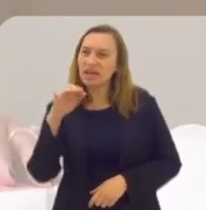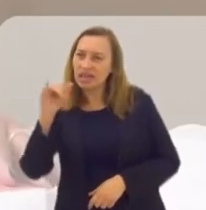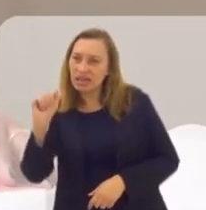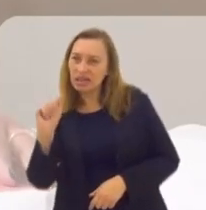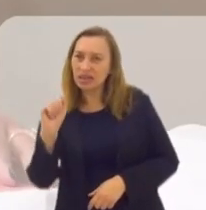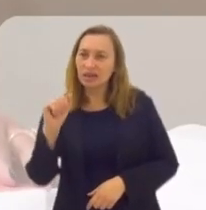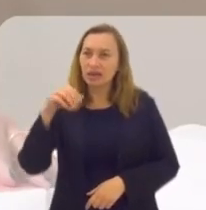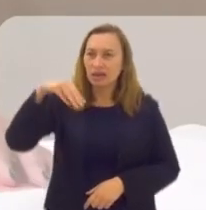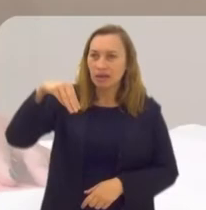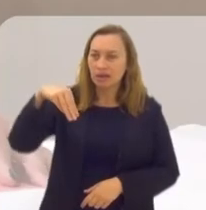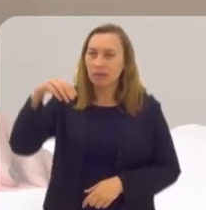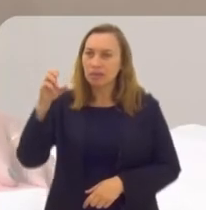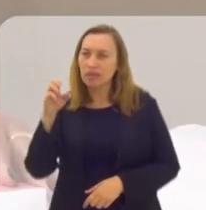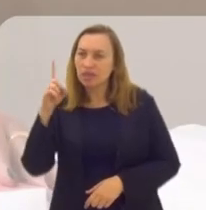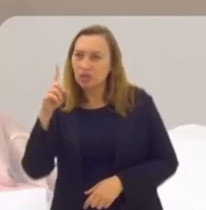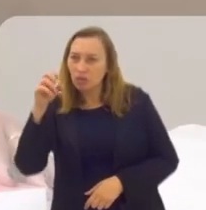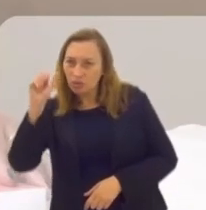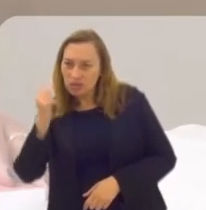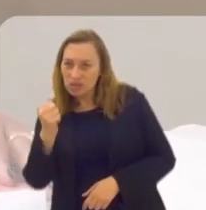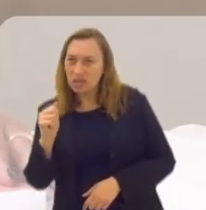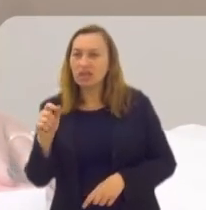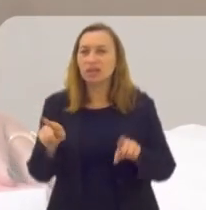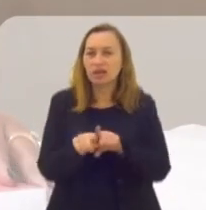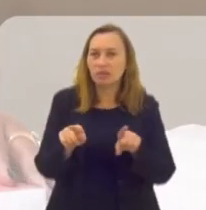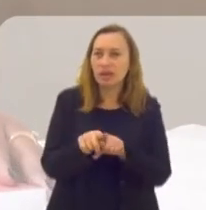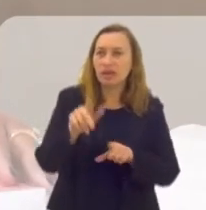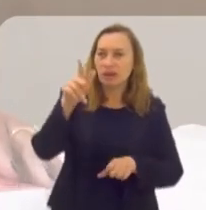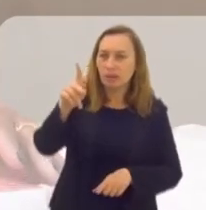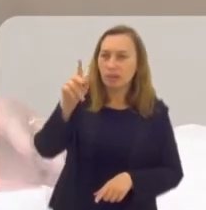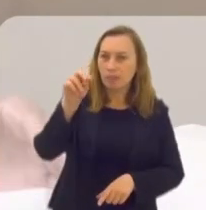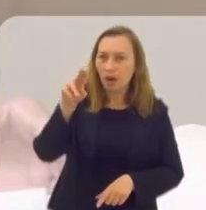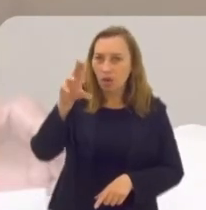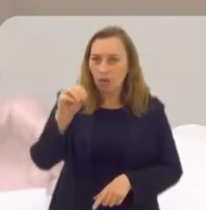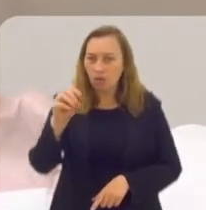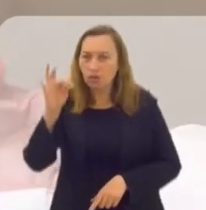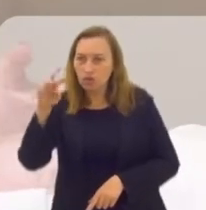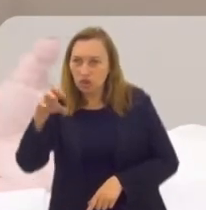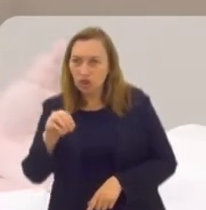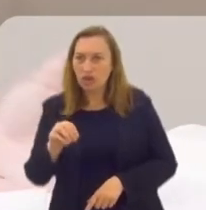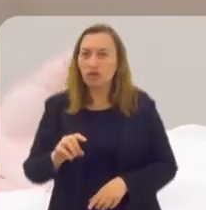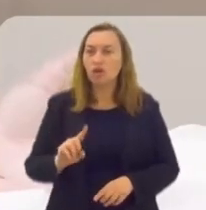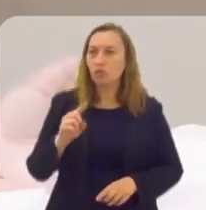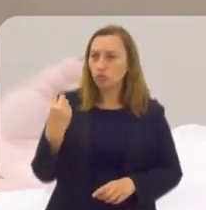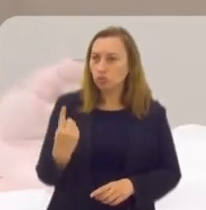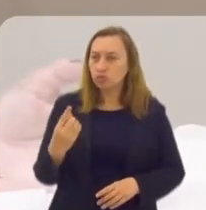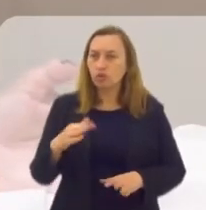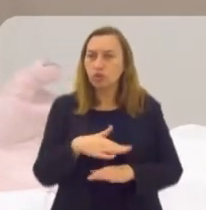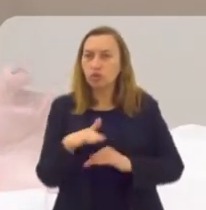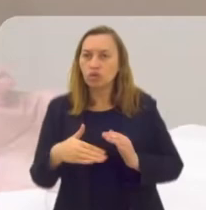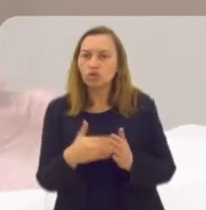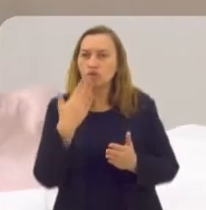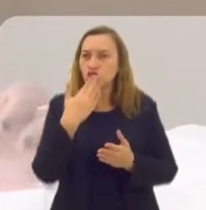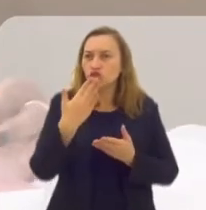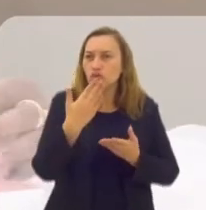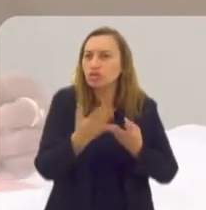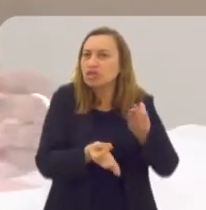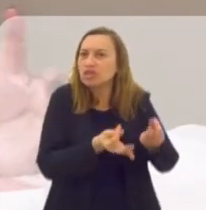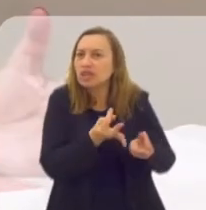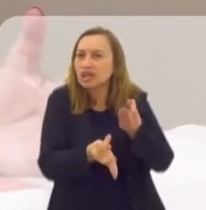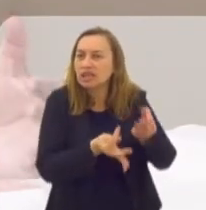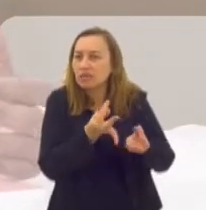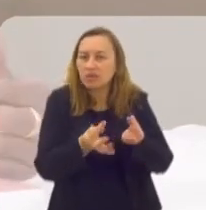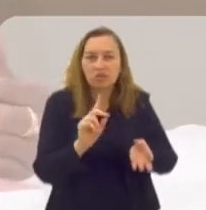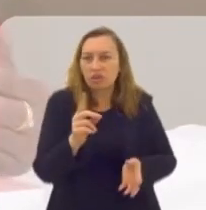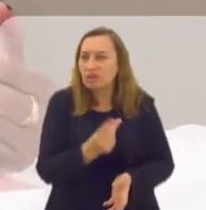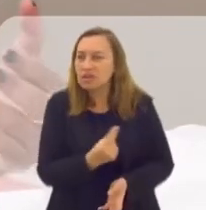Vou falar da Marília Mendonça e do Paulo Gustavo. Um que teve todo tipo de tratamento,